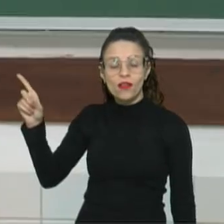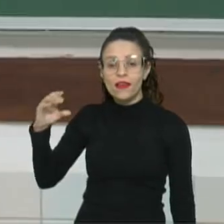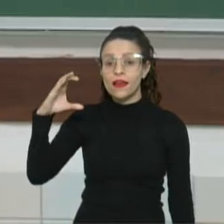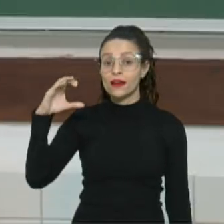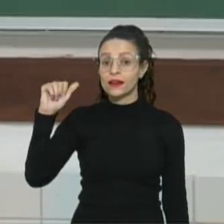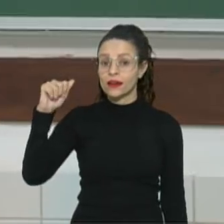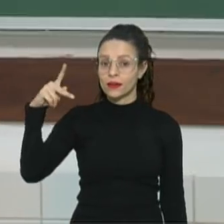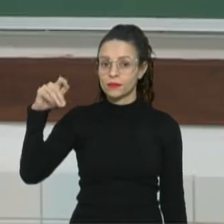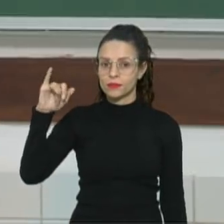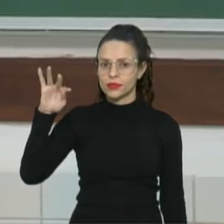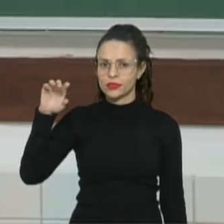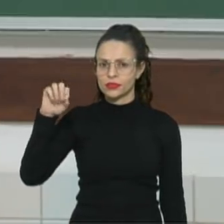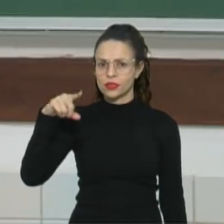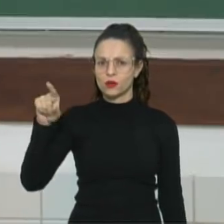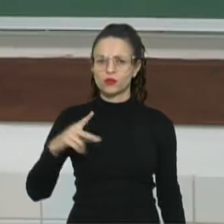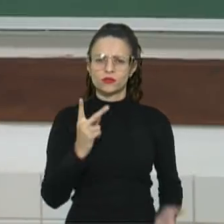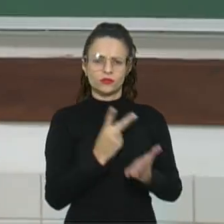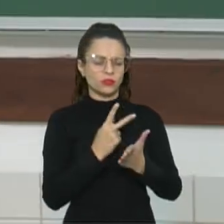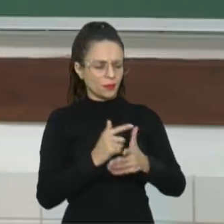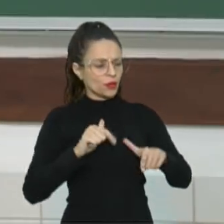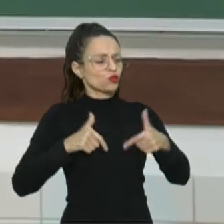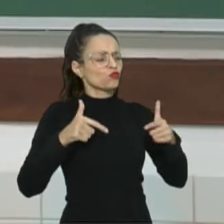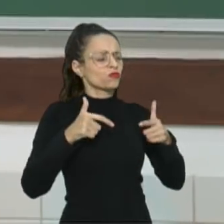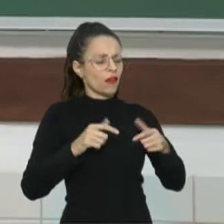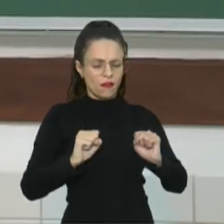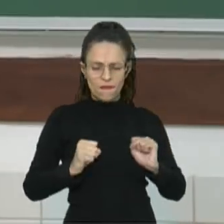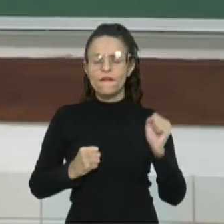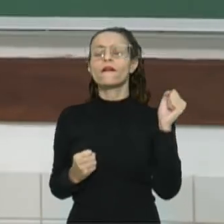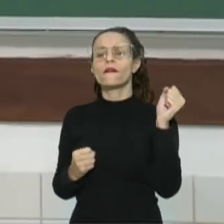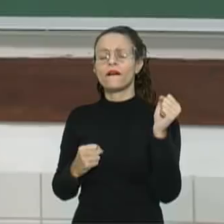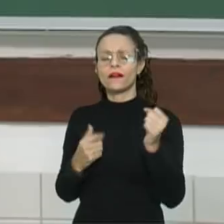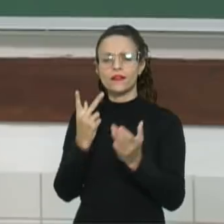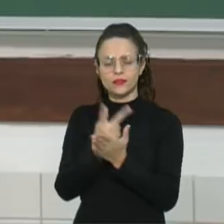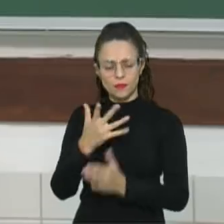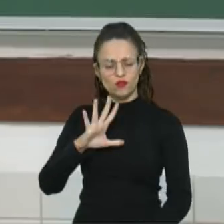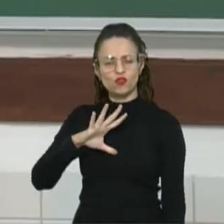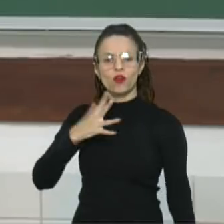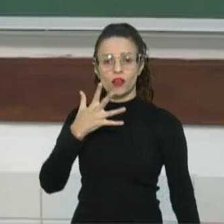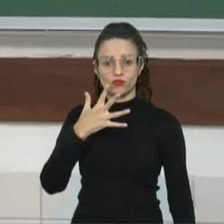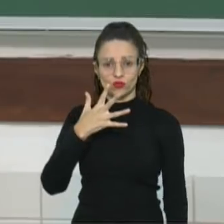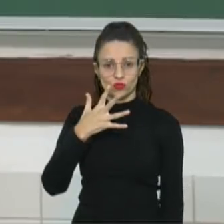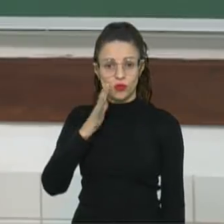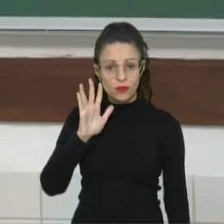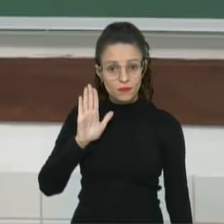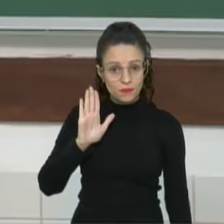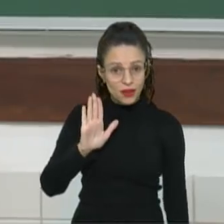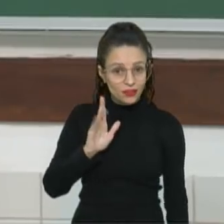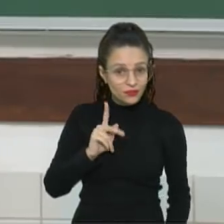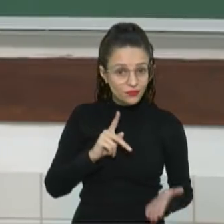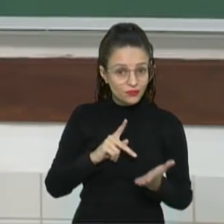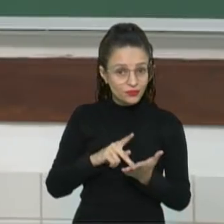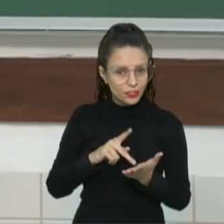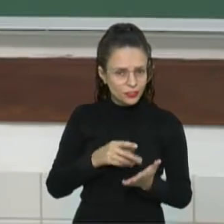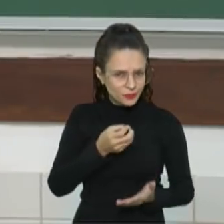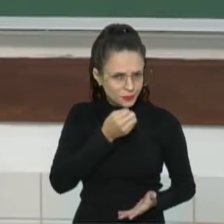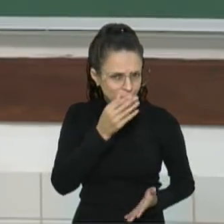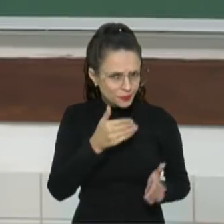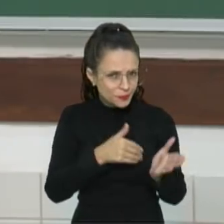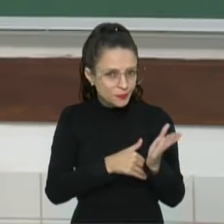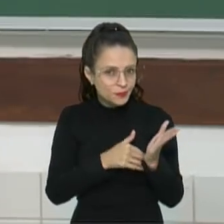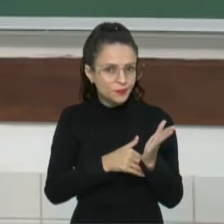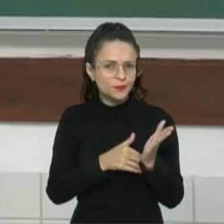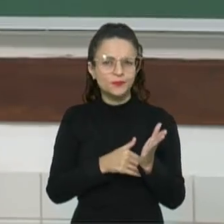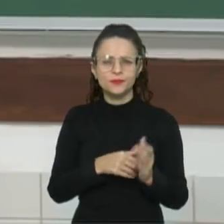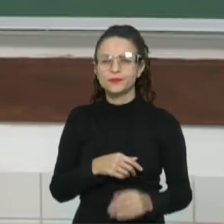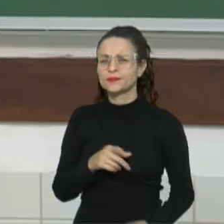sempre, né, honrando de se lutar várias batalhas, né? Corajoso. Mas, na verdade, deixa eu contar um segredinho.